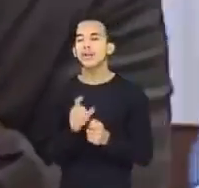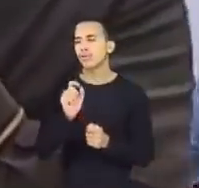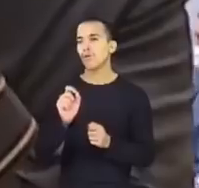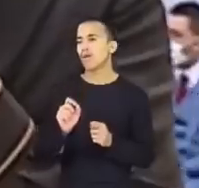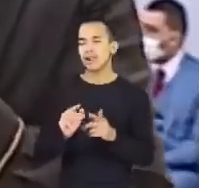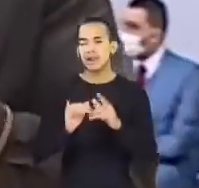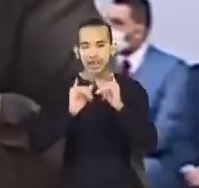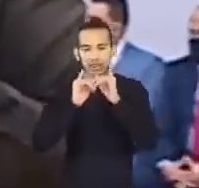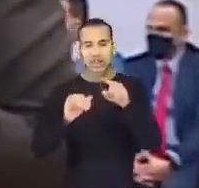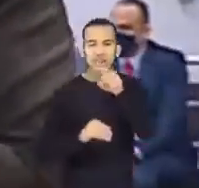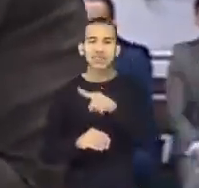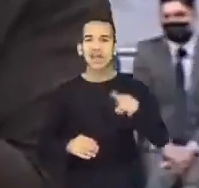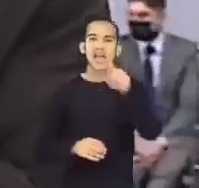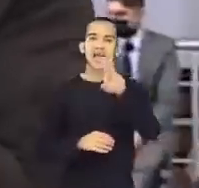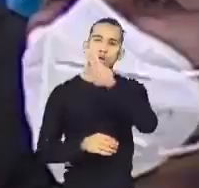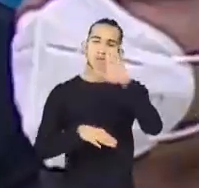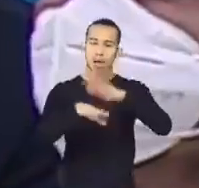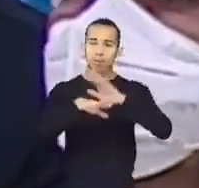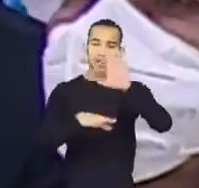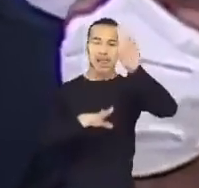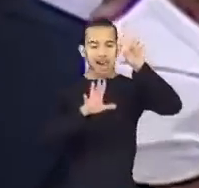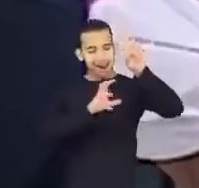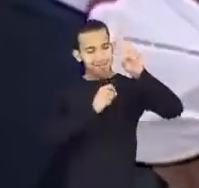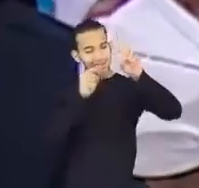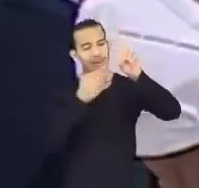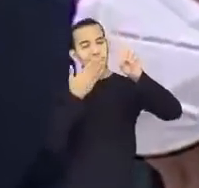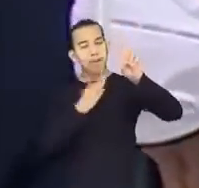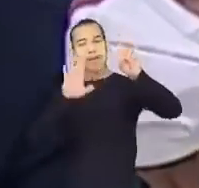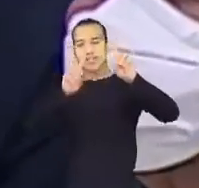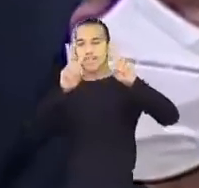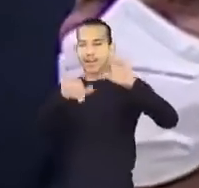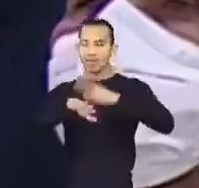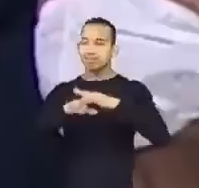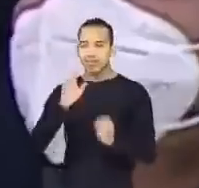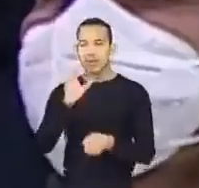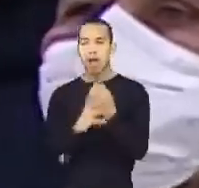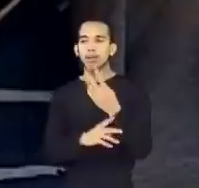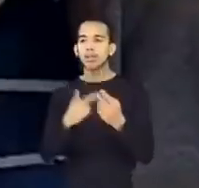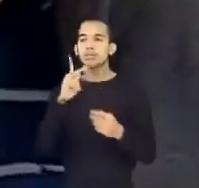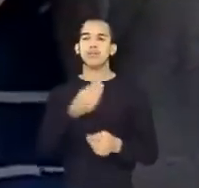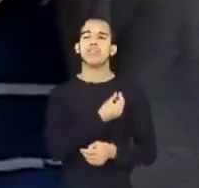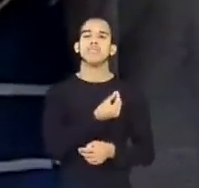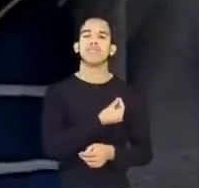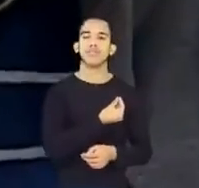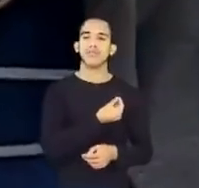de dizer em nome dele, amando dele, que a promessa dele vai se cumprir na sua vida.